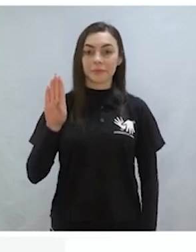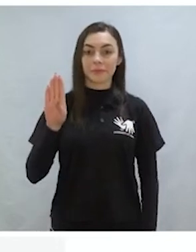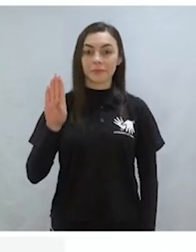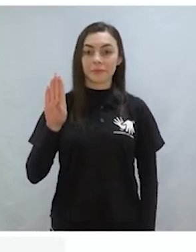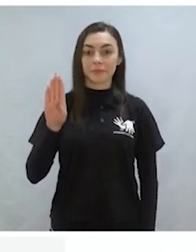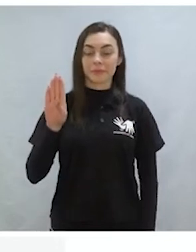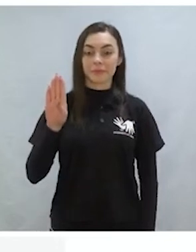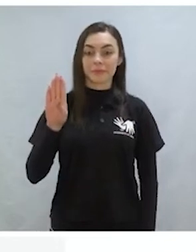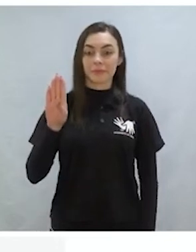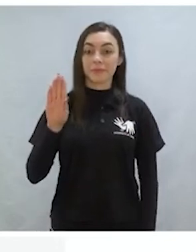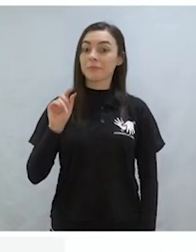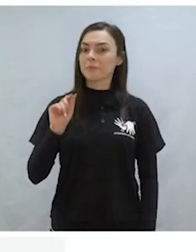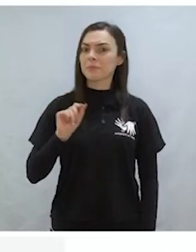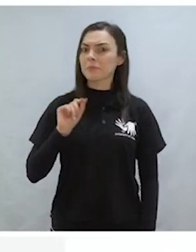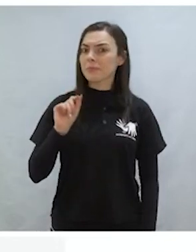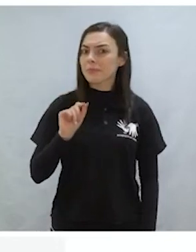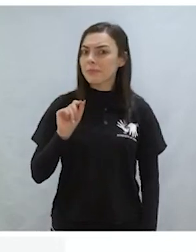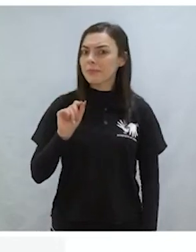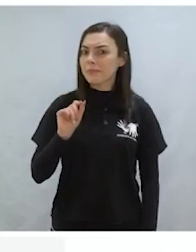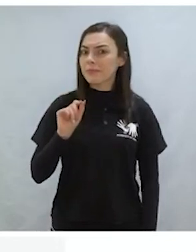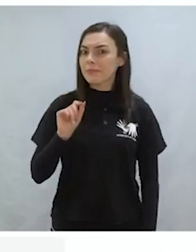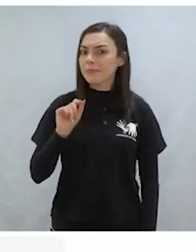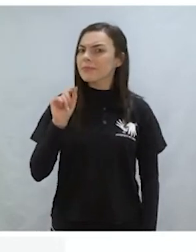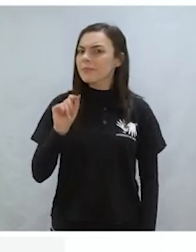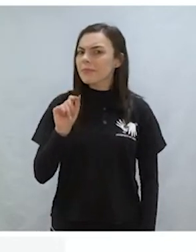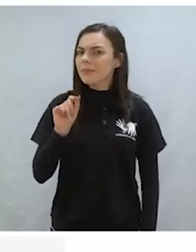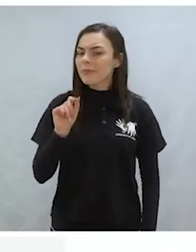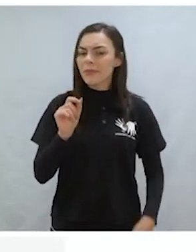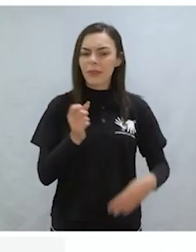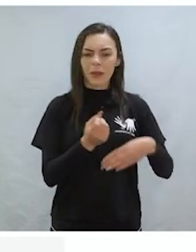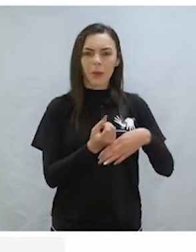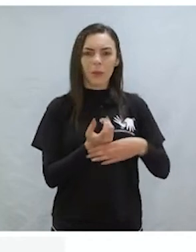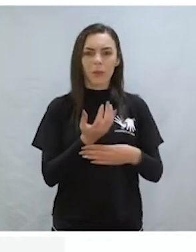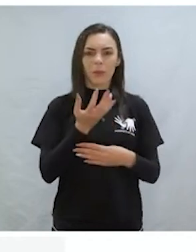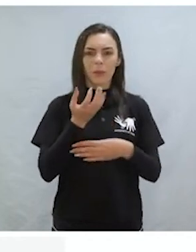B de qual? De